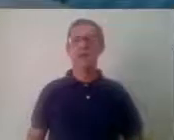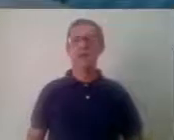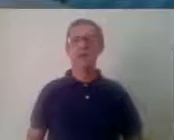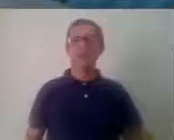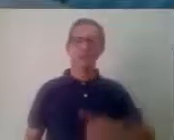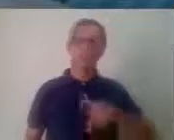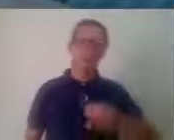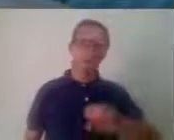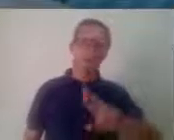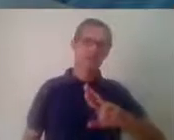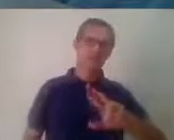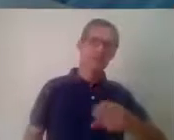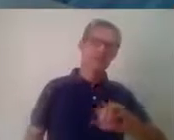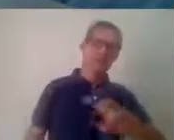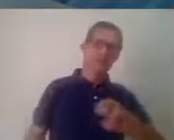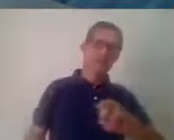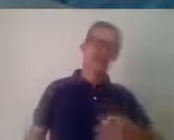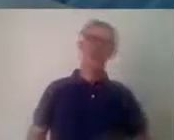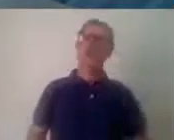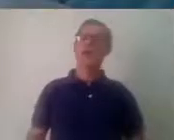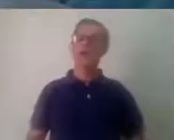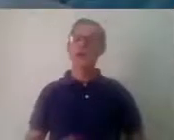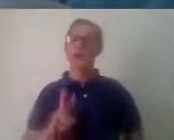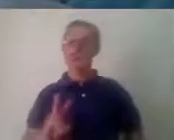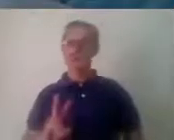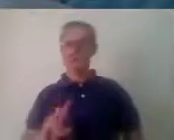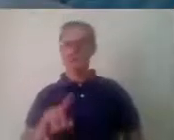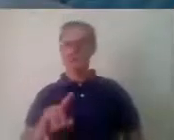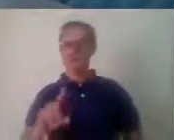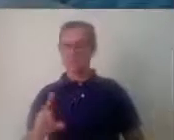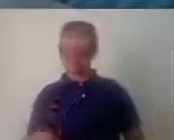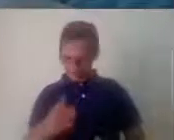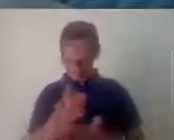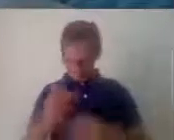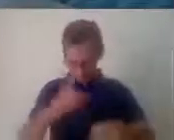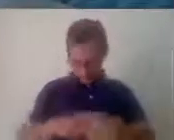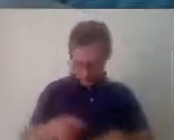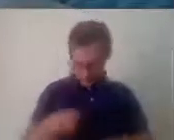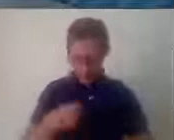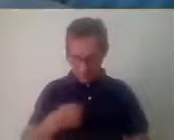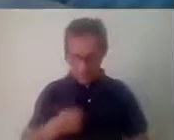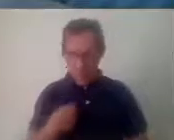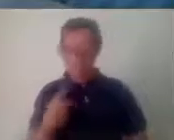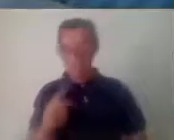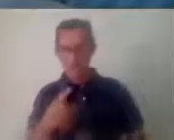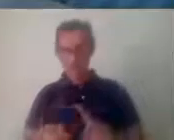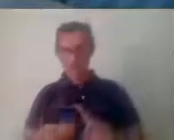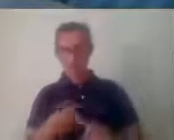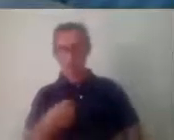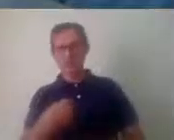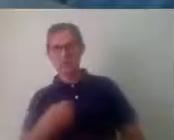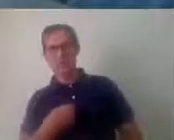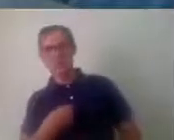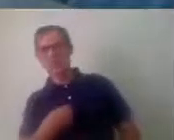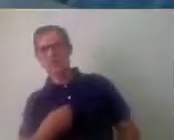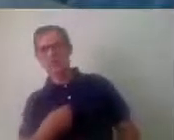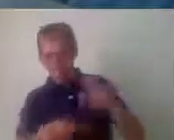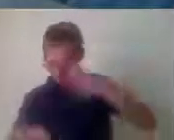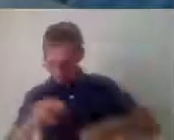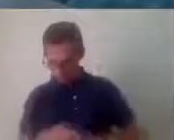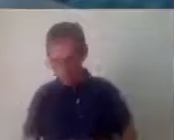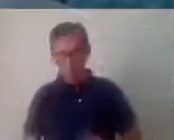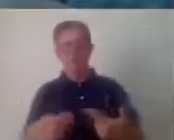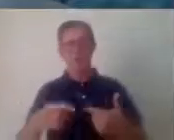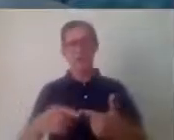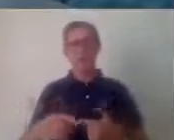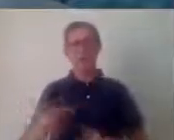mesmo tempo. Eu derivo uma variável e a outra, eu olho para ela, eu considero ela como sendo uma constante. E isso,